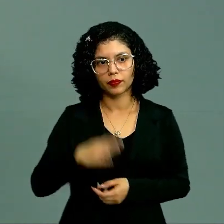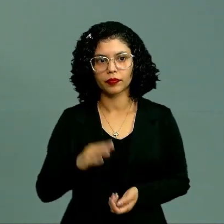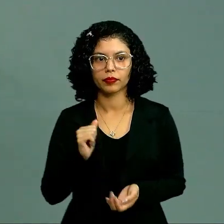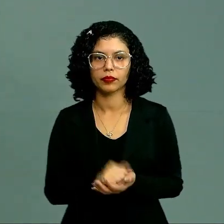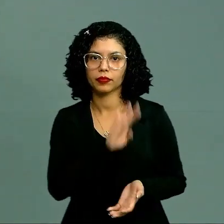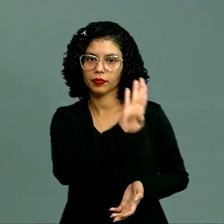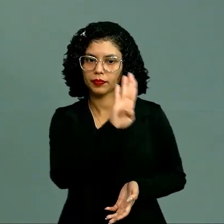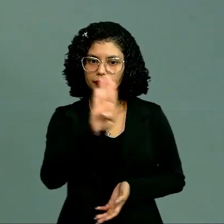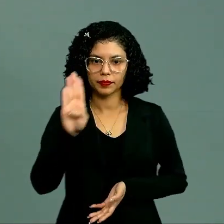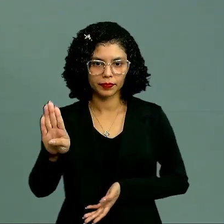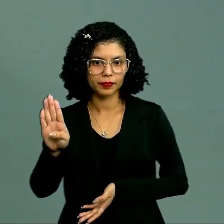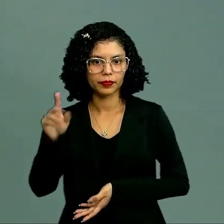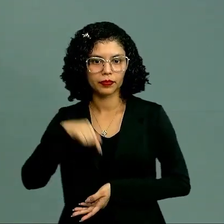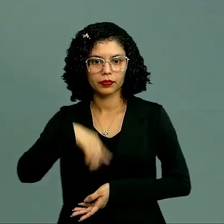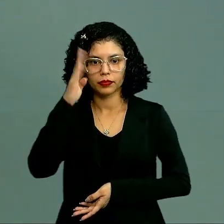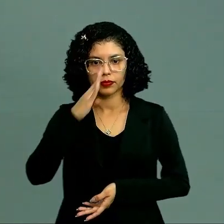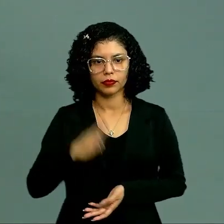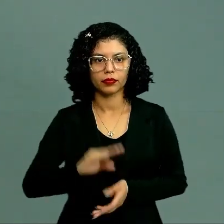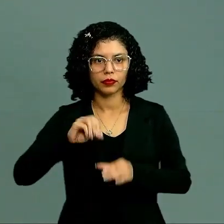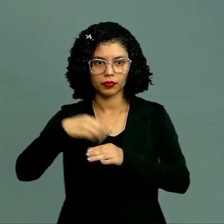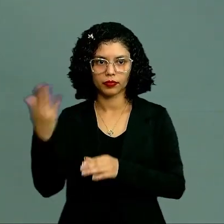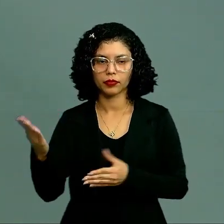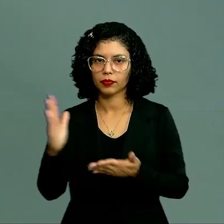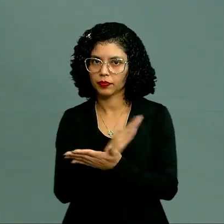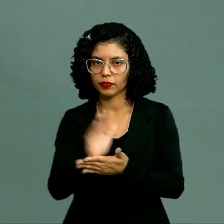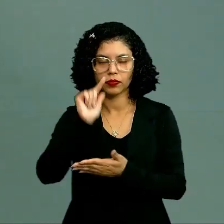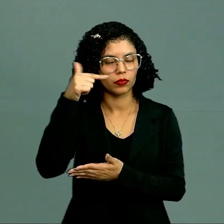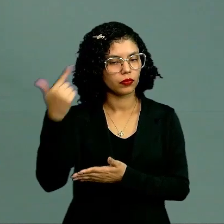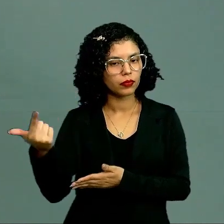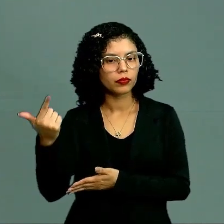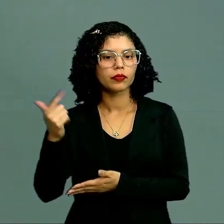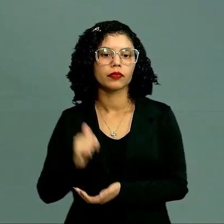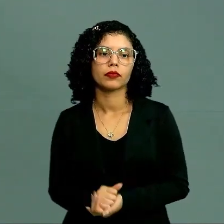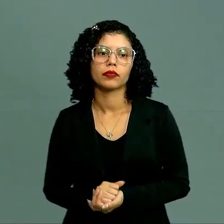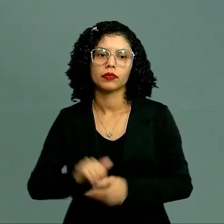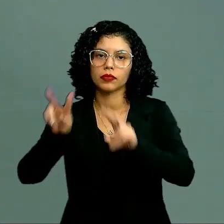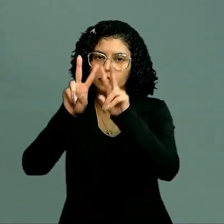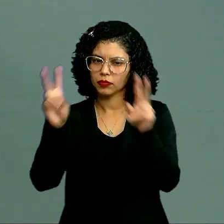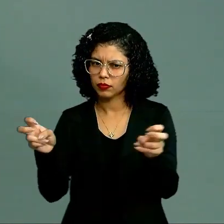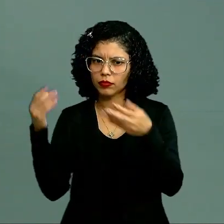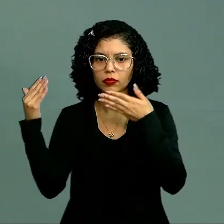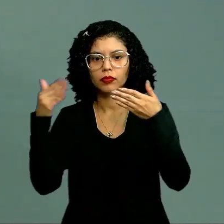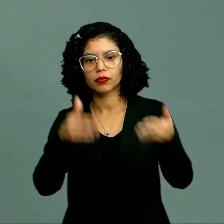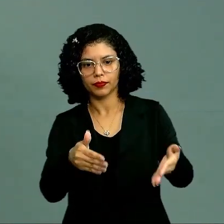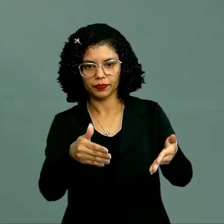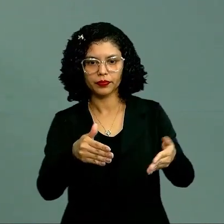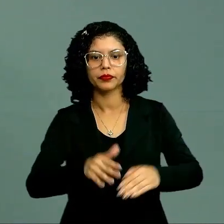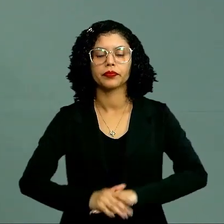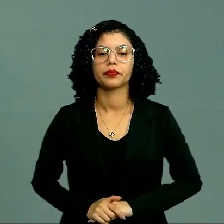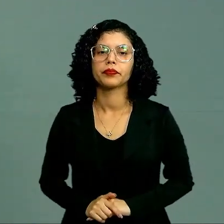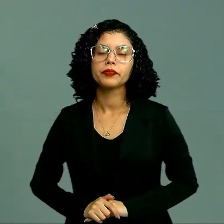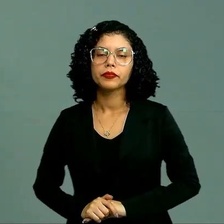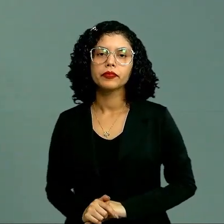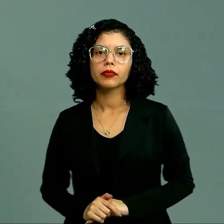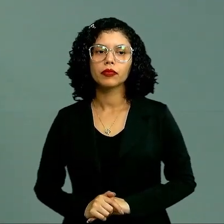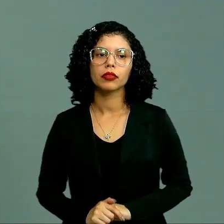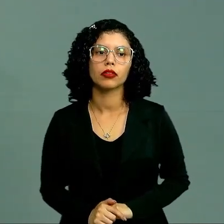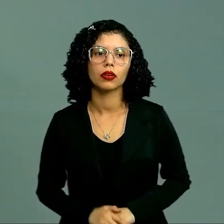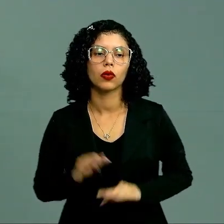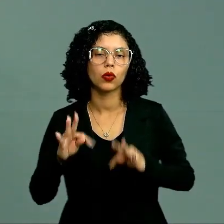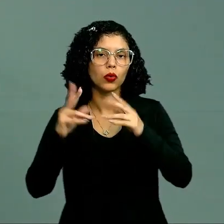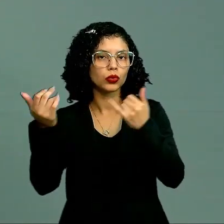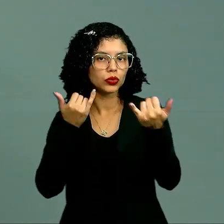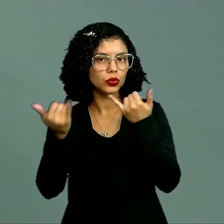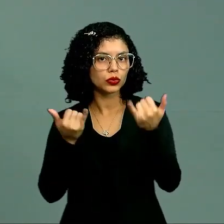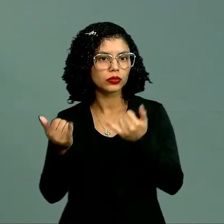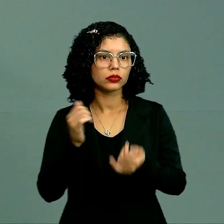temos o BBB, lá para fora nós temos alguns outros com o mesmo formato. E aí todos esses programas,